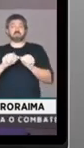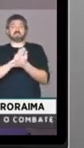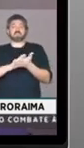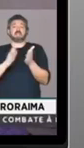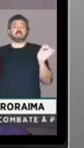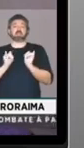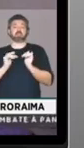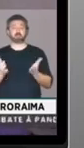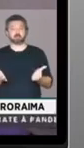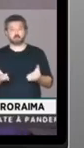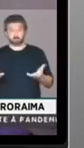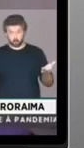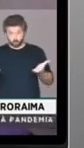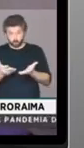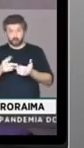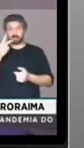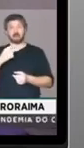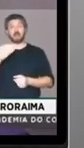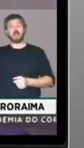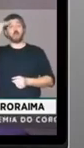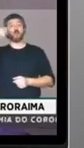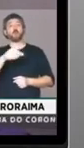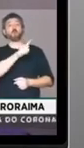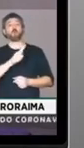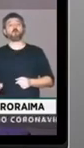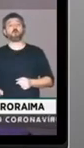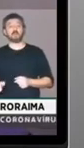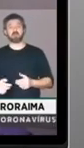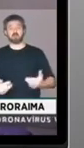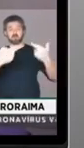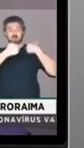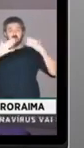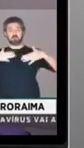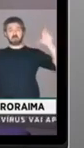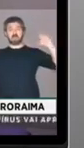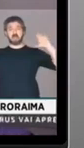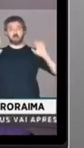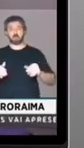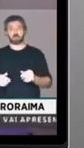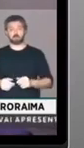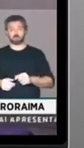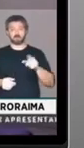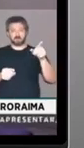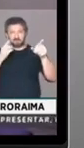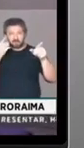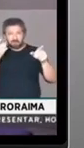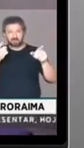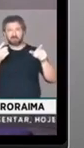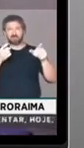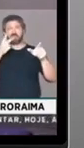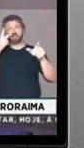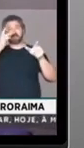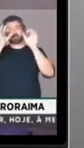nada. E disse hoje que a culpa é dos governadores e que isso não vai cair no colo dele. E o deputado vem aqui e